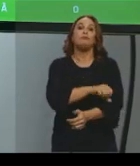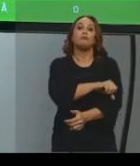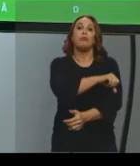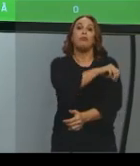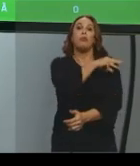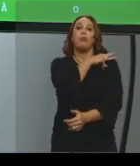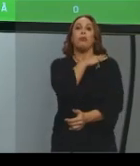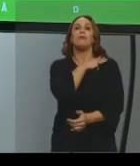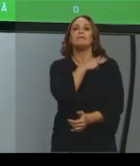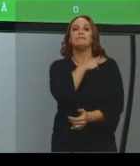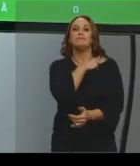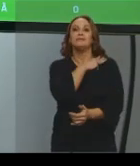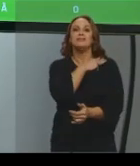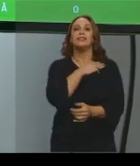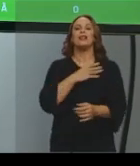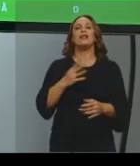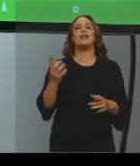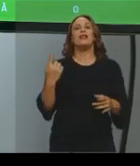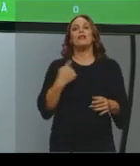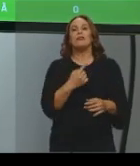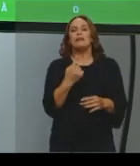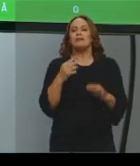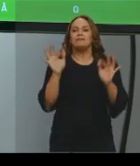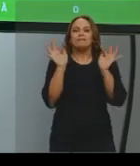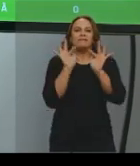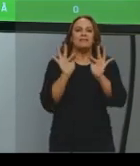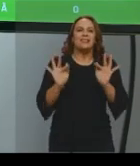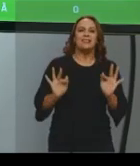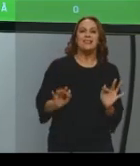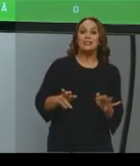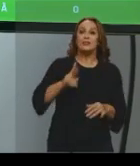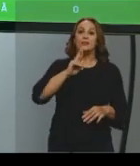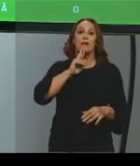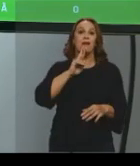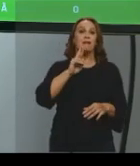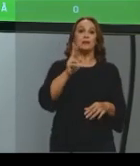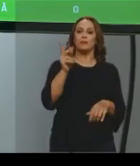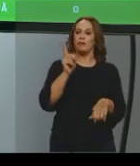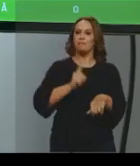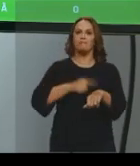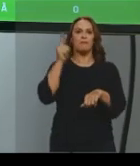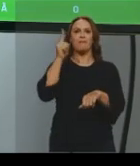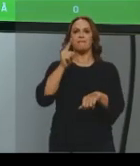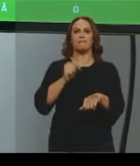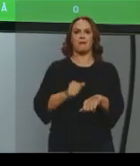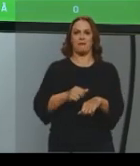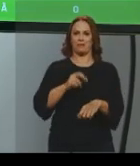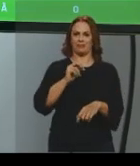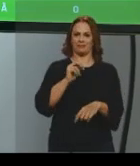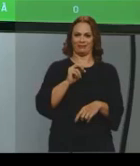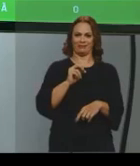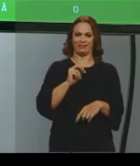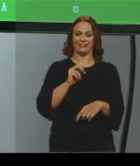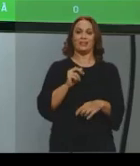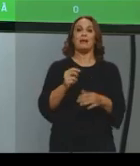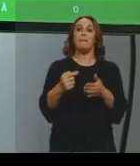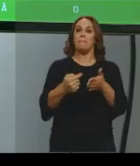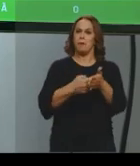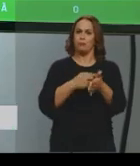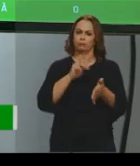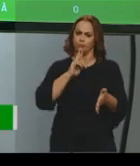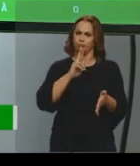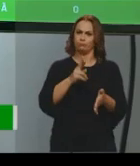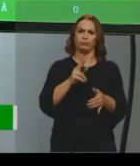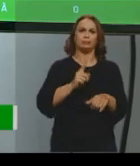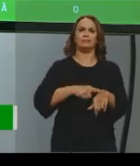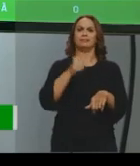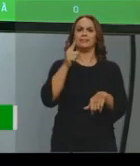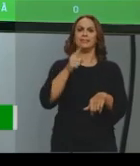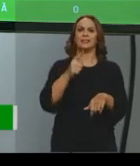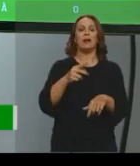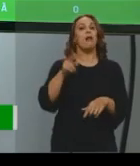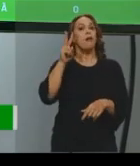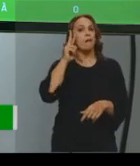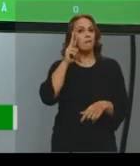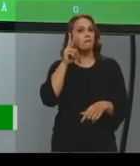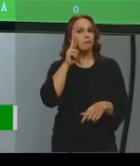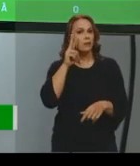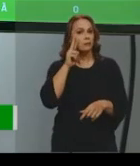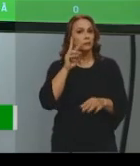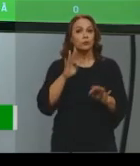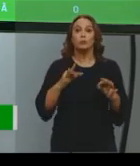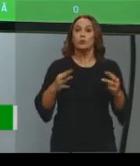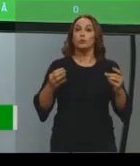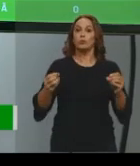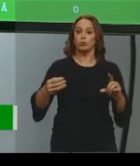ficar muito felizes de responder ao vivo a sua pergunta. Lembrando que a programação completa do Se Liga na